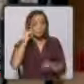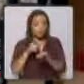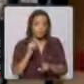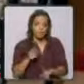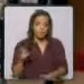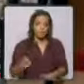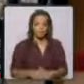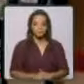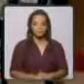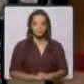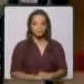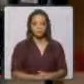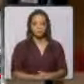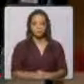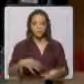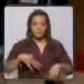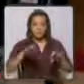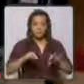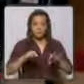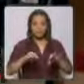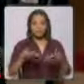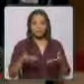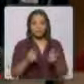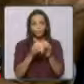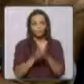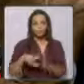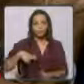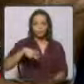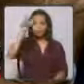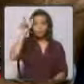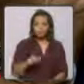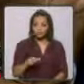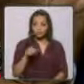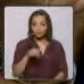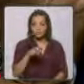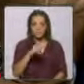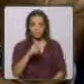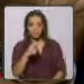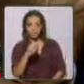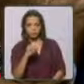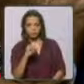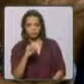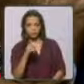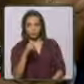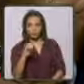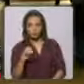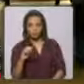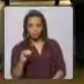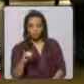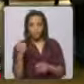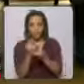objetivo. A manta estendeu-se um pouco por todo o país e em Matosinhos veio acompanhada de várias ações